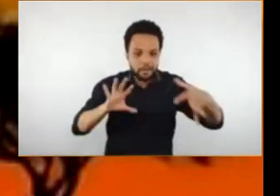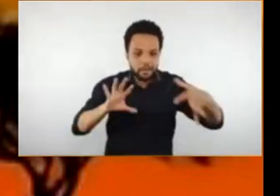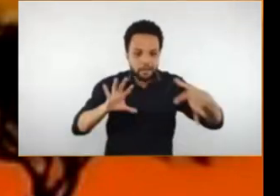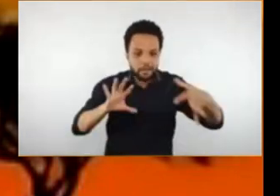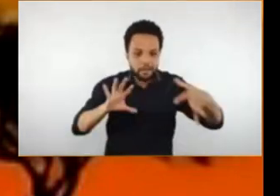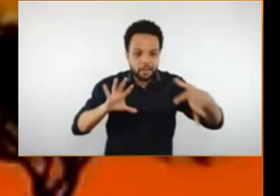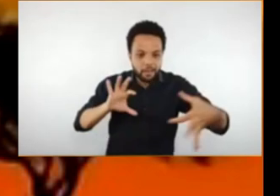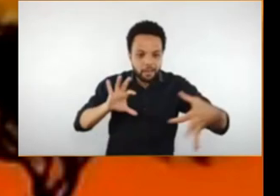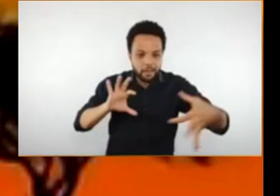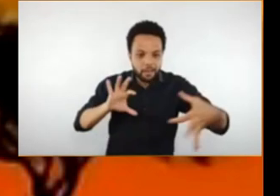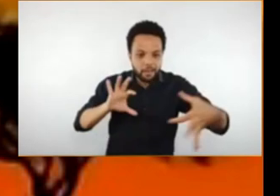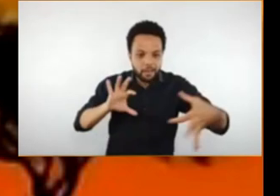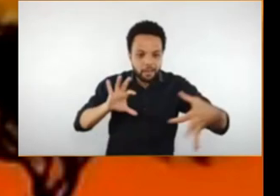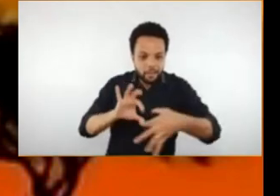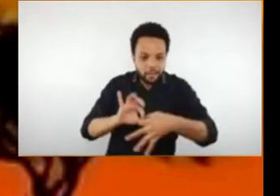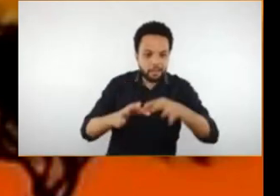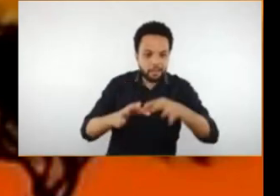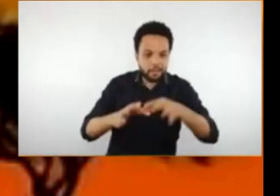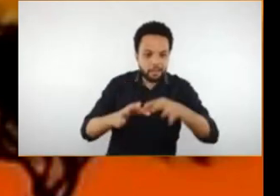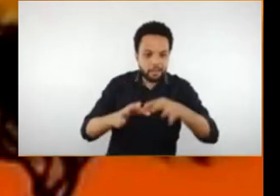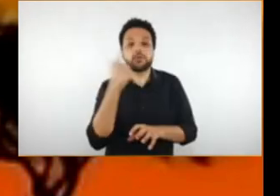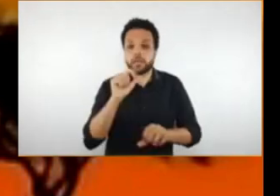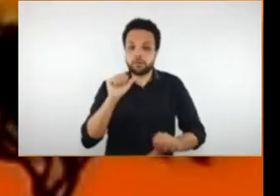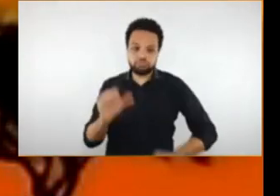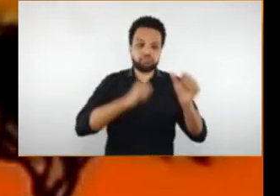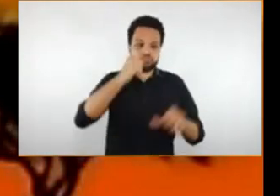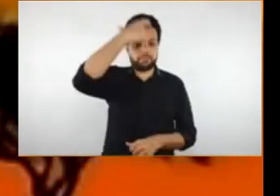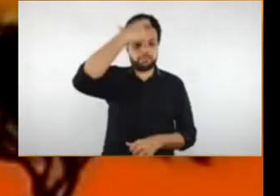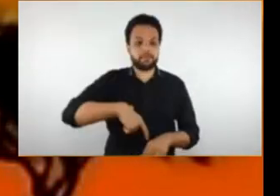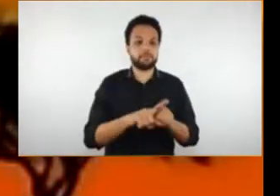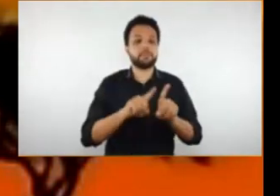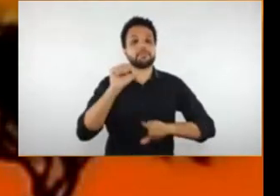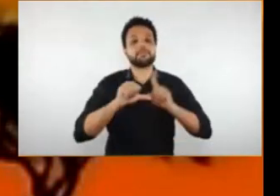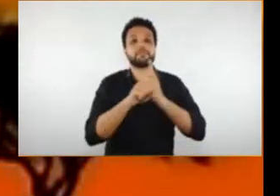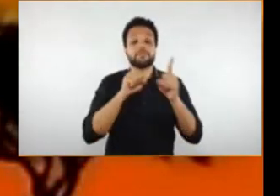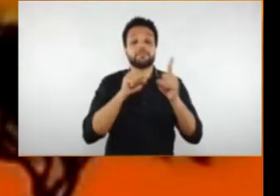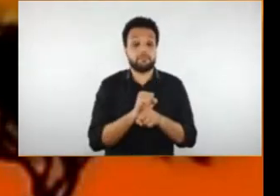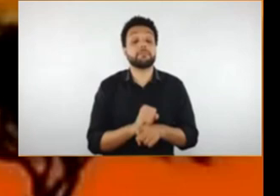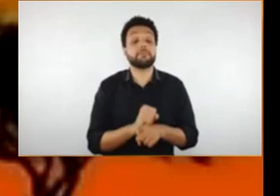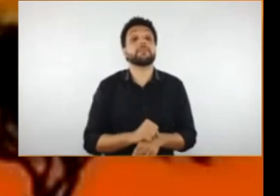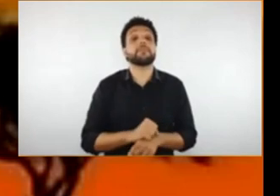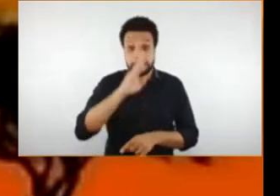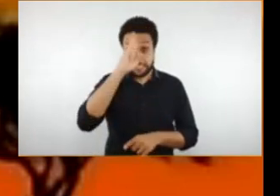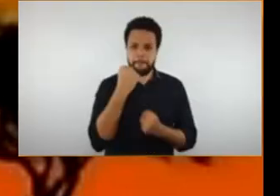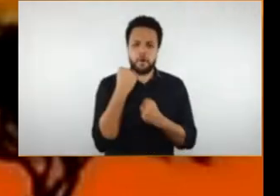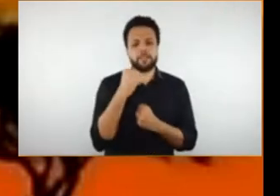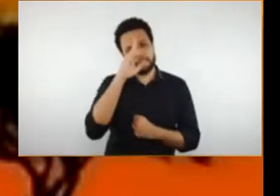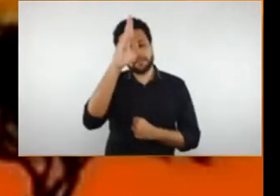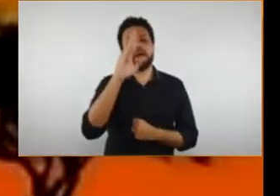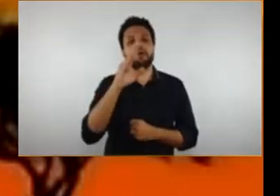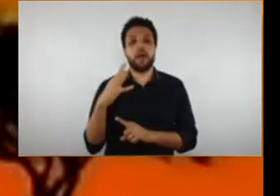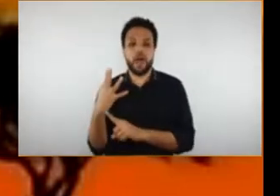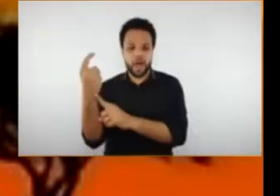um indivíduo e a sociedade ao seu redor. O verdadeiro poder da mídia e da arte